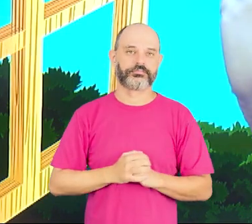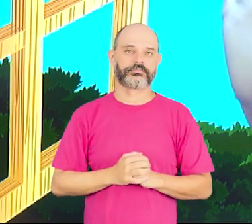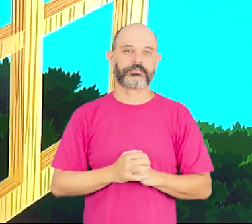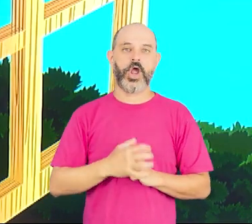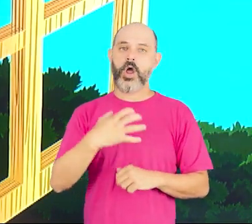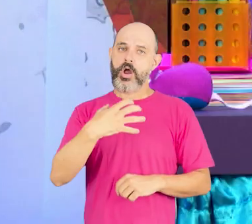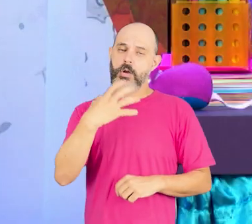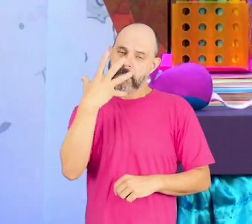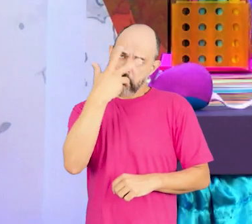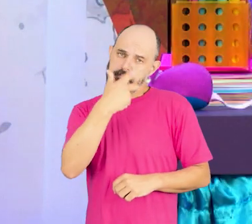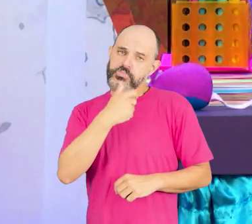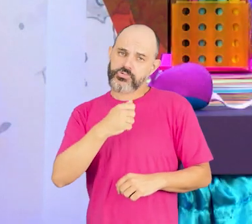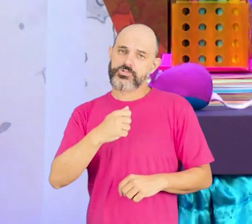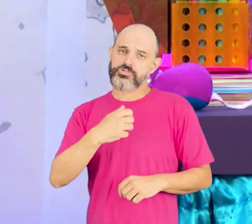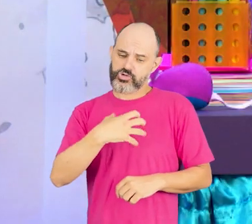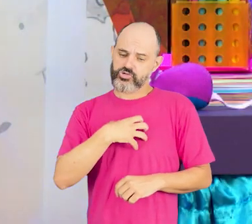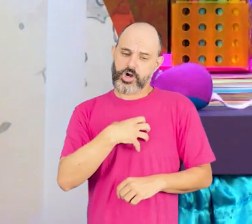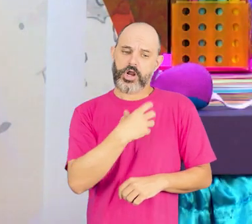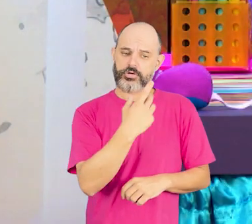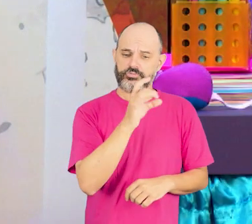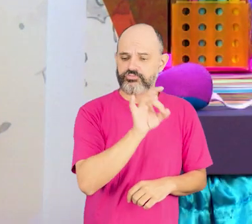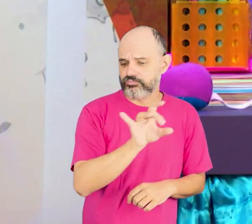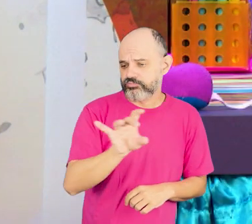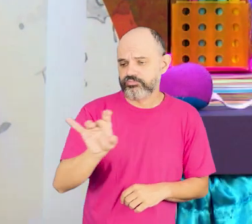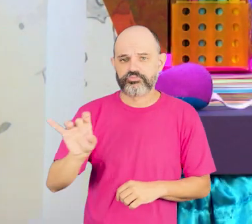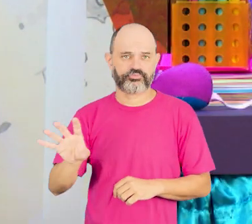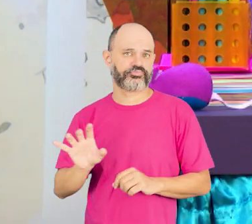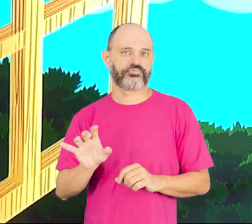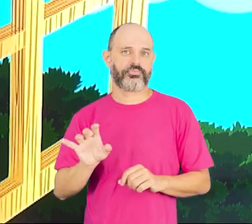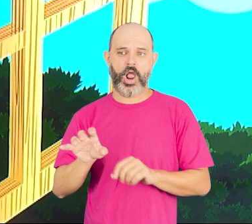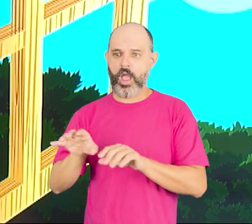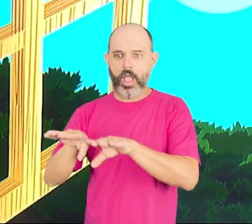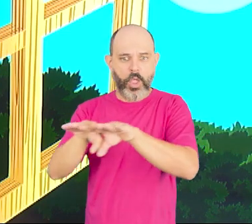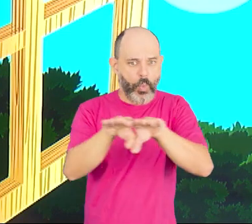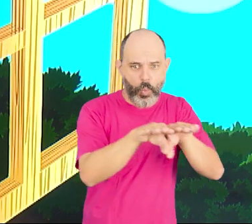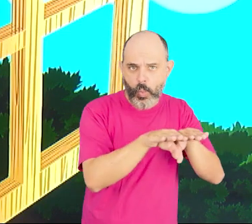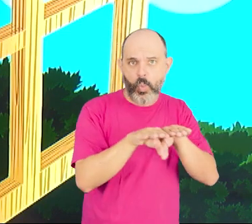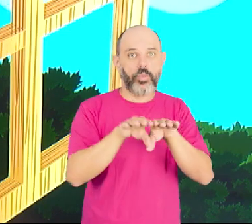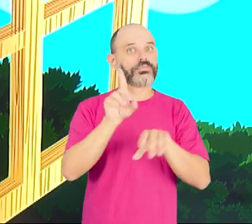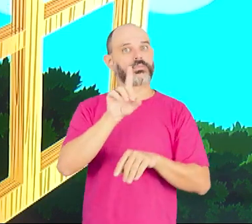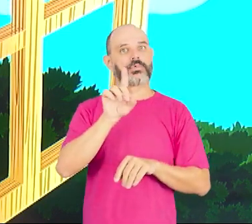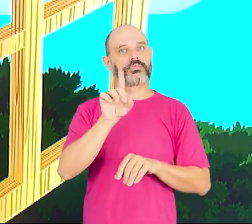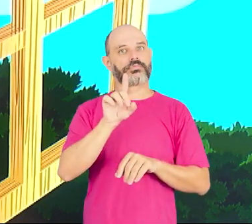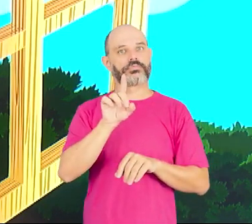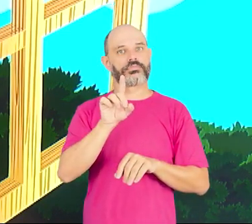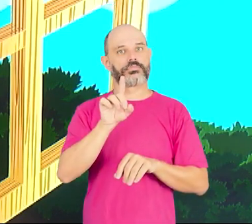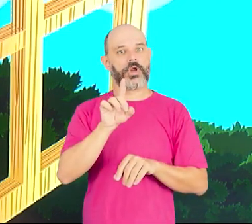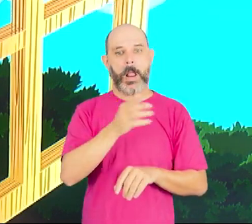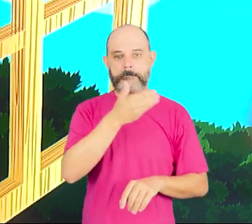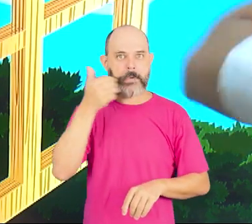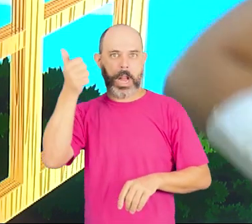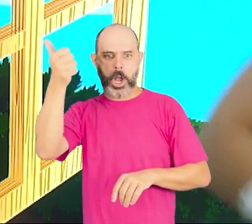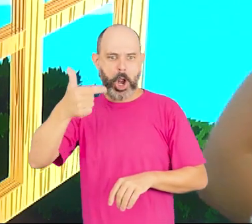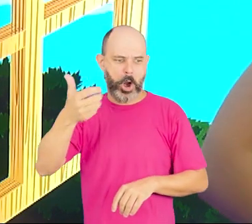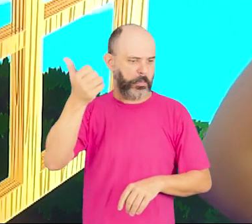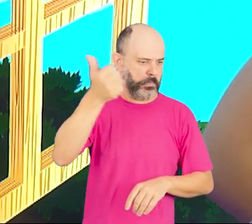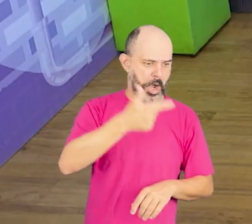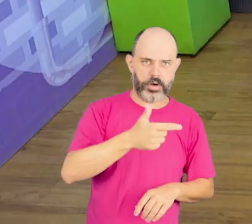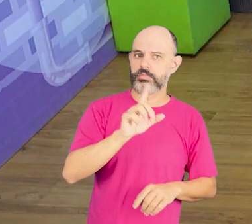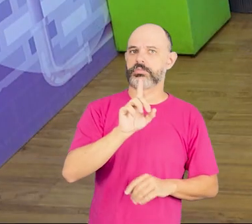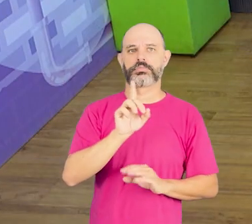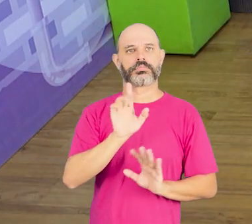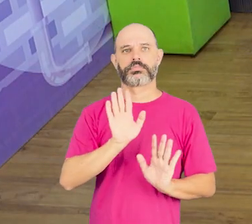seu jeito. Nenhum irmãozinho é igual ao outro. Nenhum irmãozinho é melhor que o